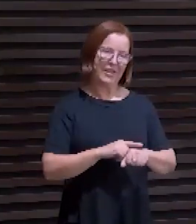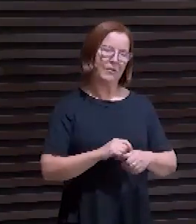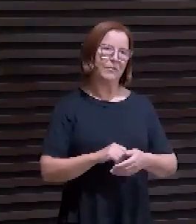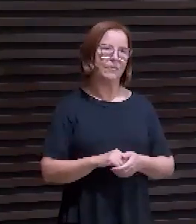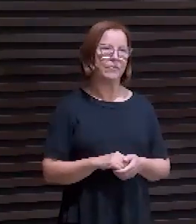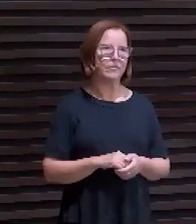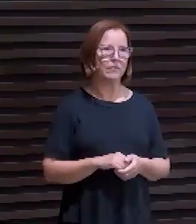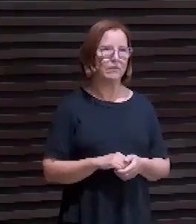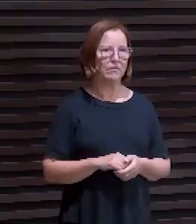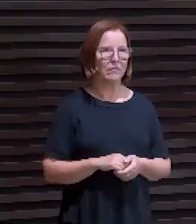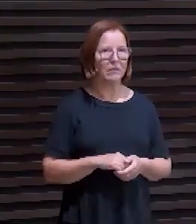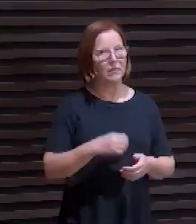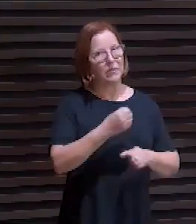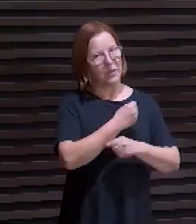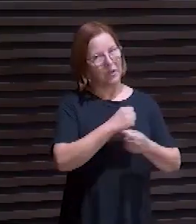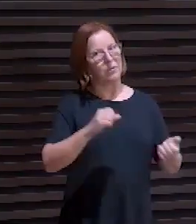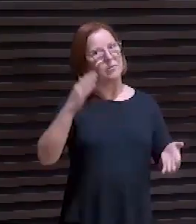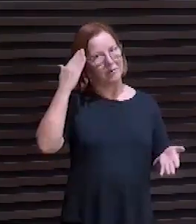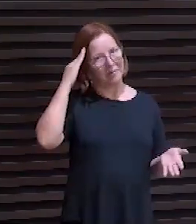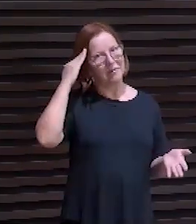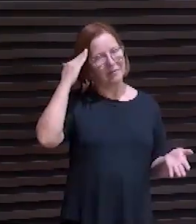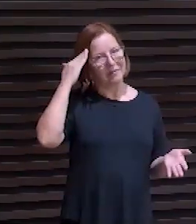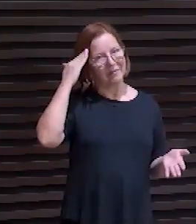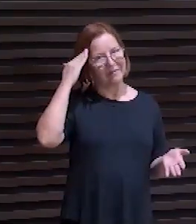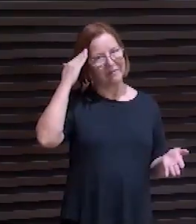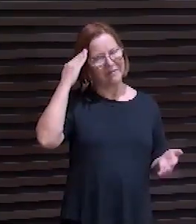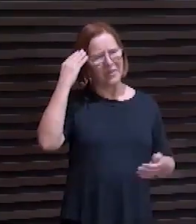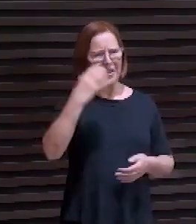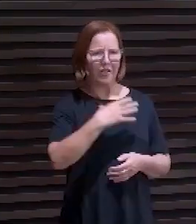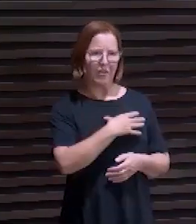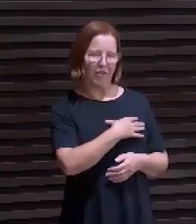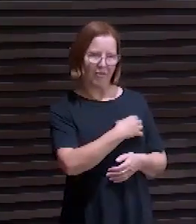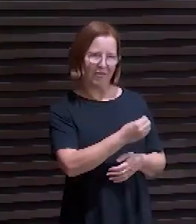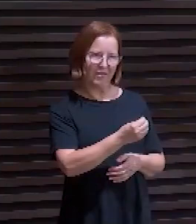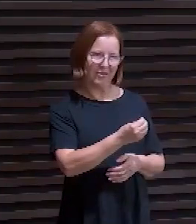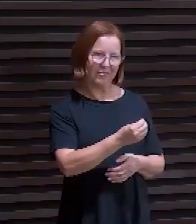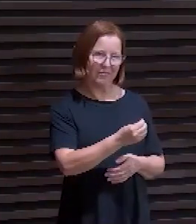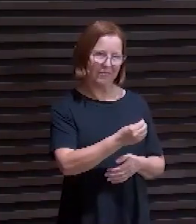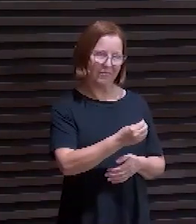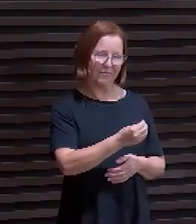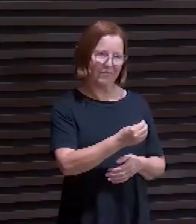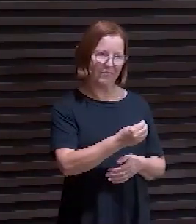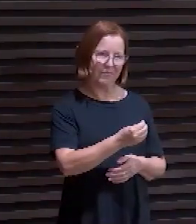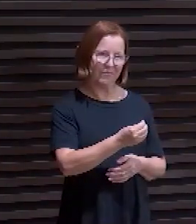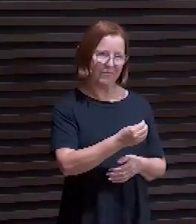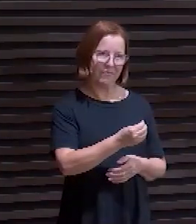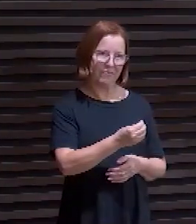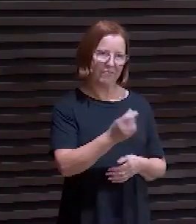Não dá para a gente entender. Filho que não